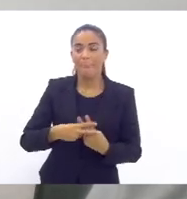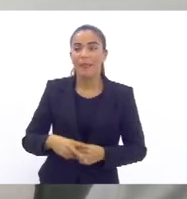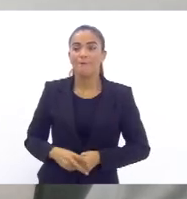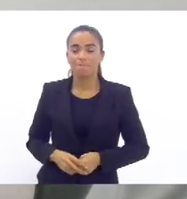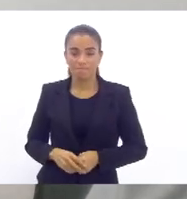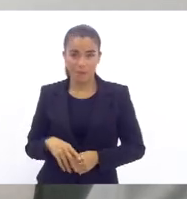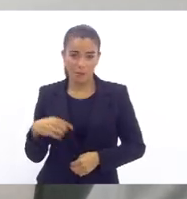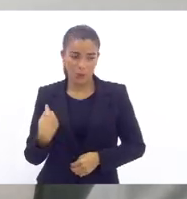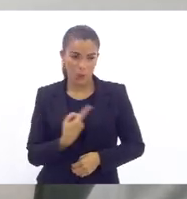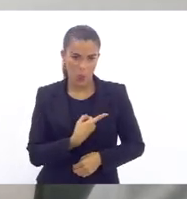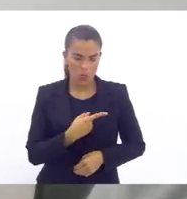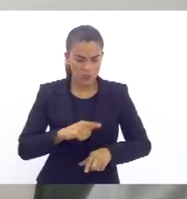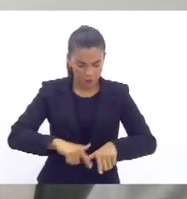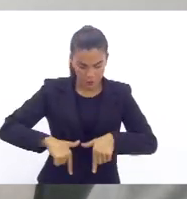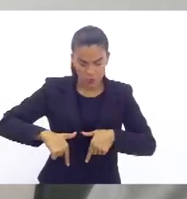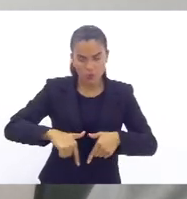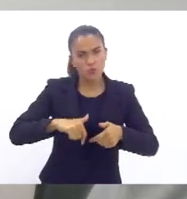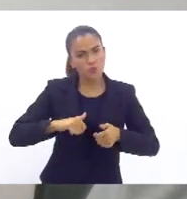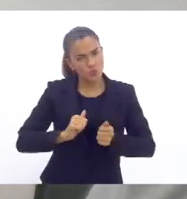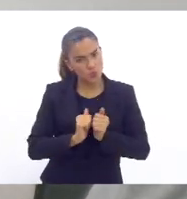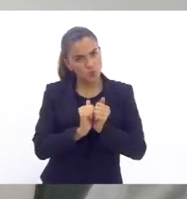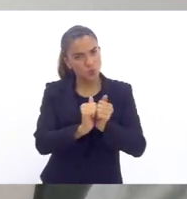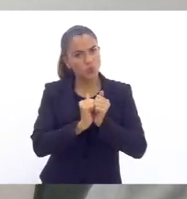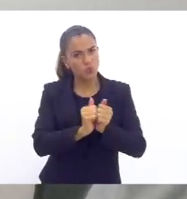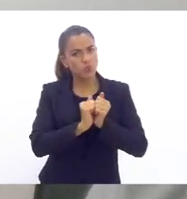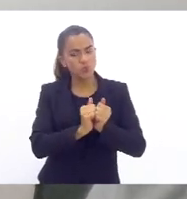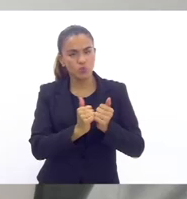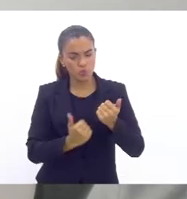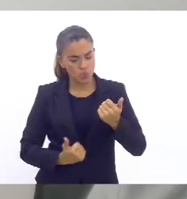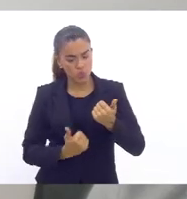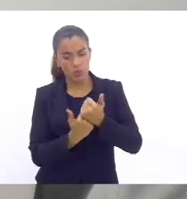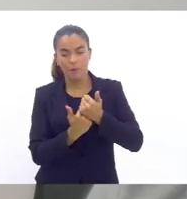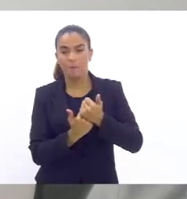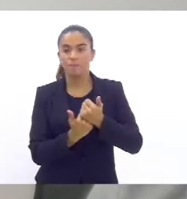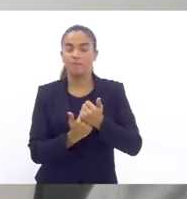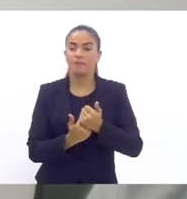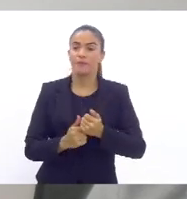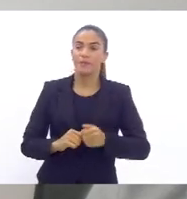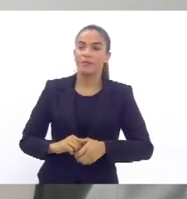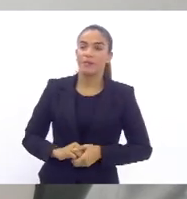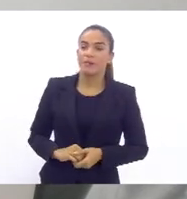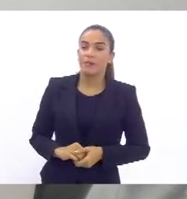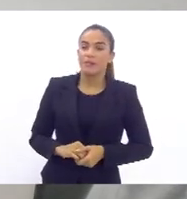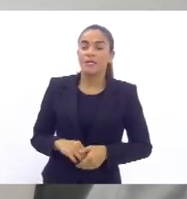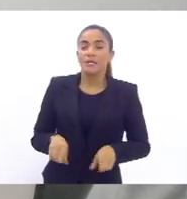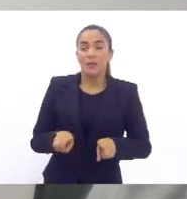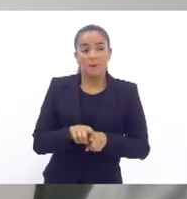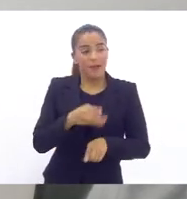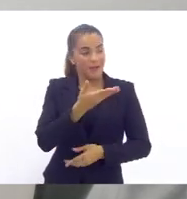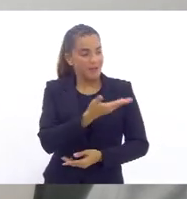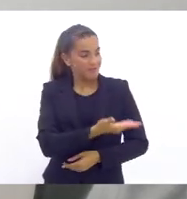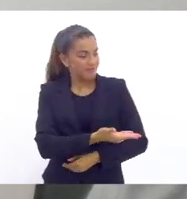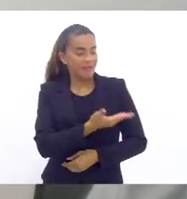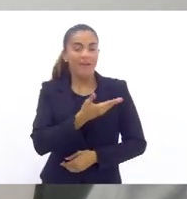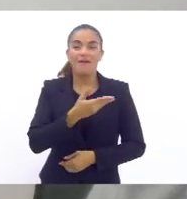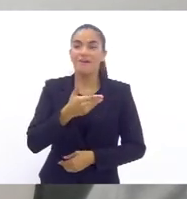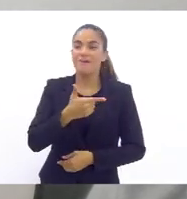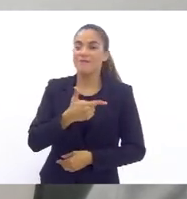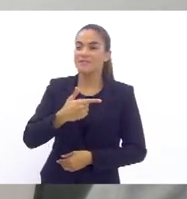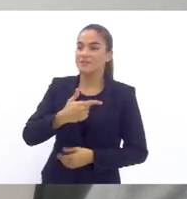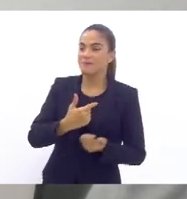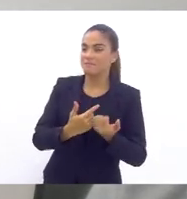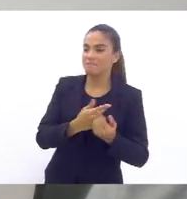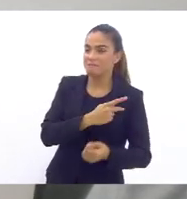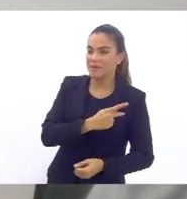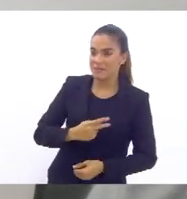estaremos atuando junto né tanto é que o colega aqui na condição de vice-presidente vai presidir essa sessão